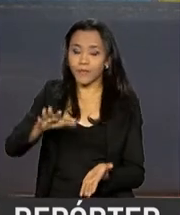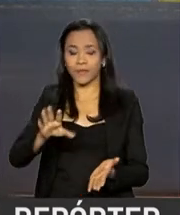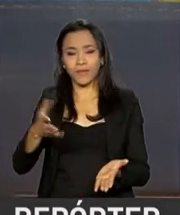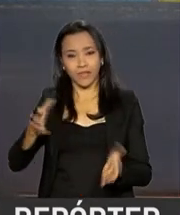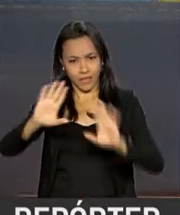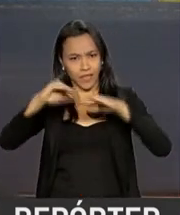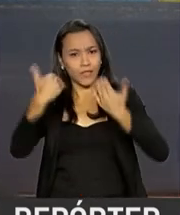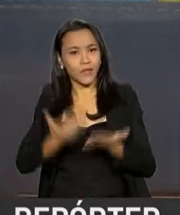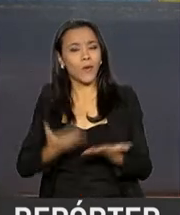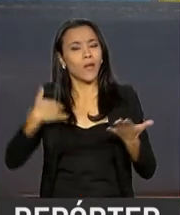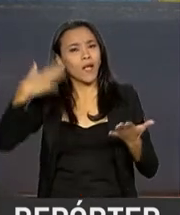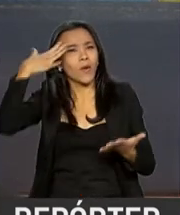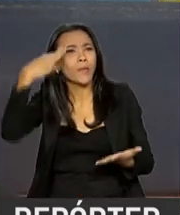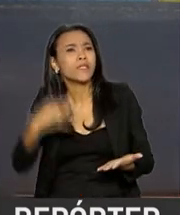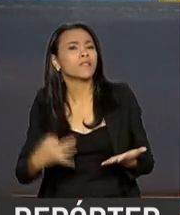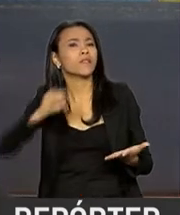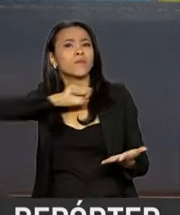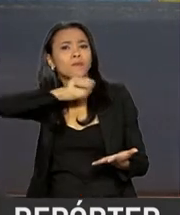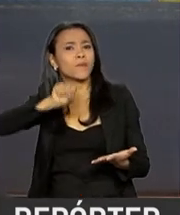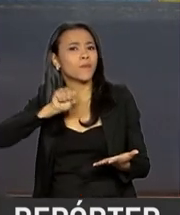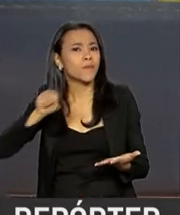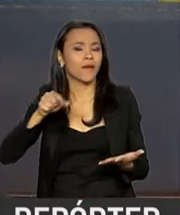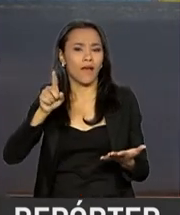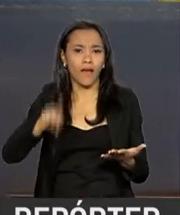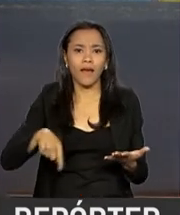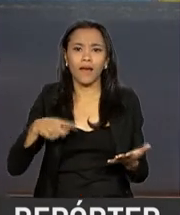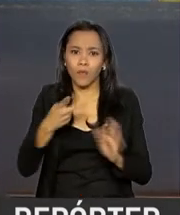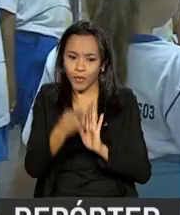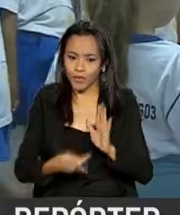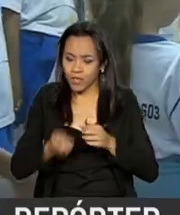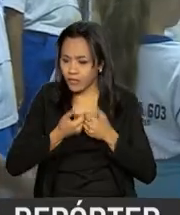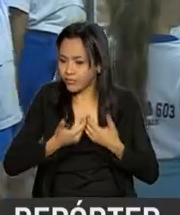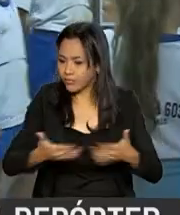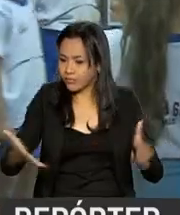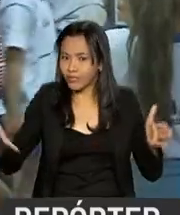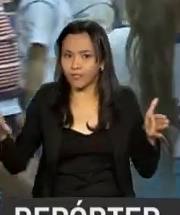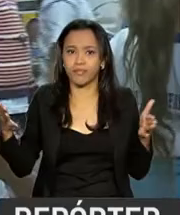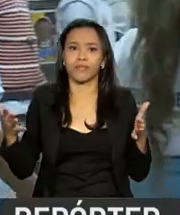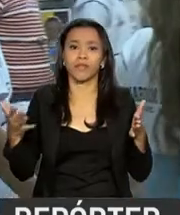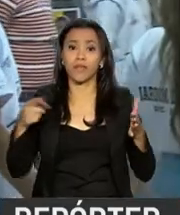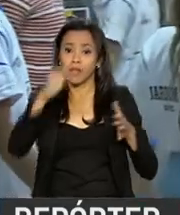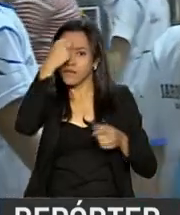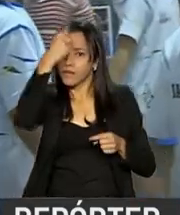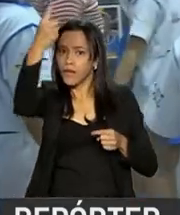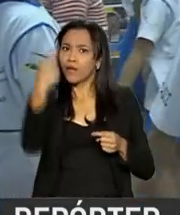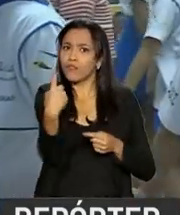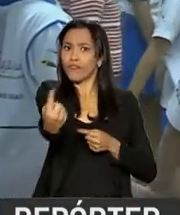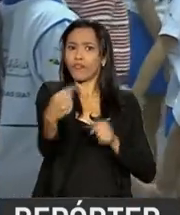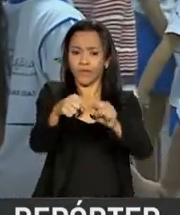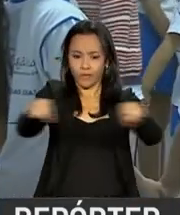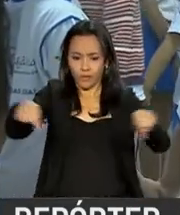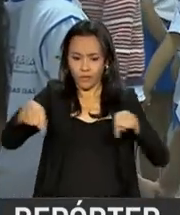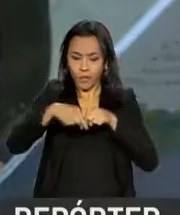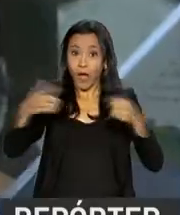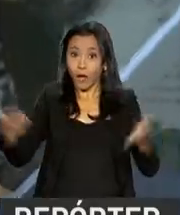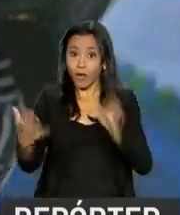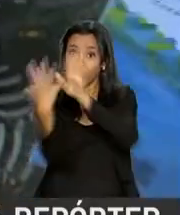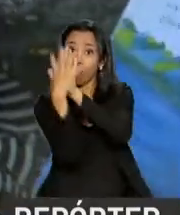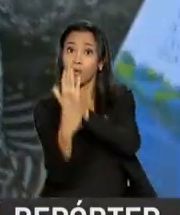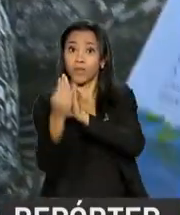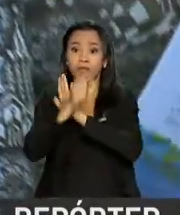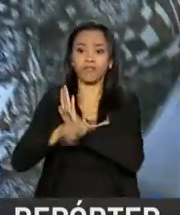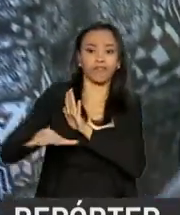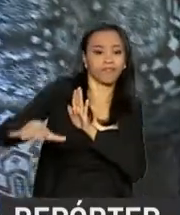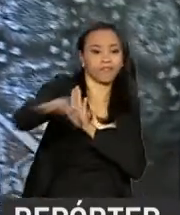outra forma assim se tornou bem maior projeto né a ideia que começou com uma turma foi ampliada e